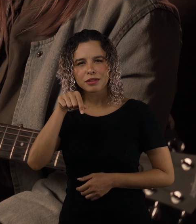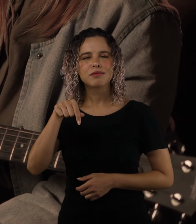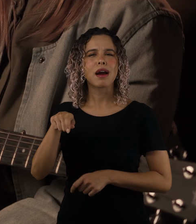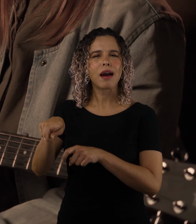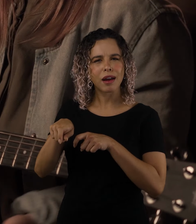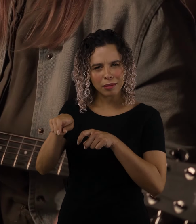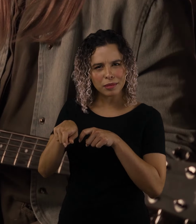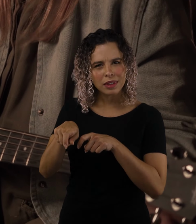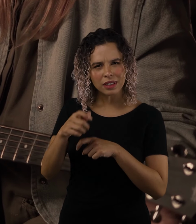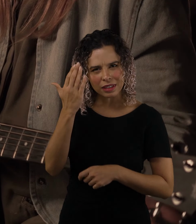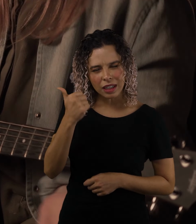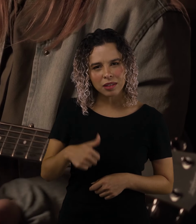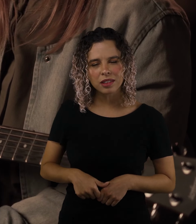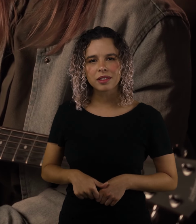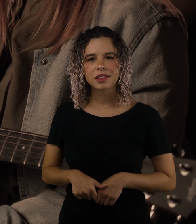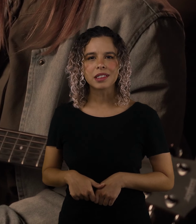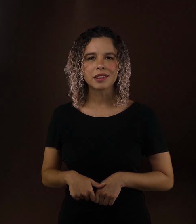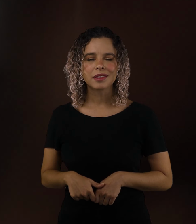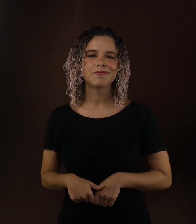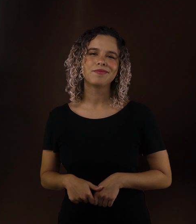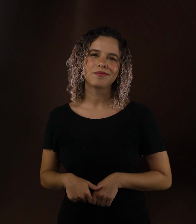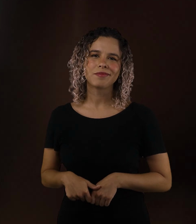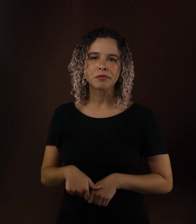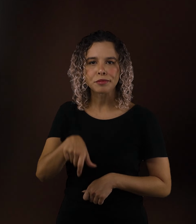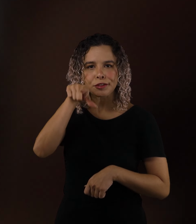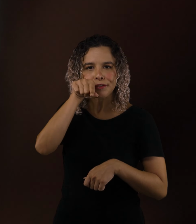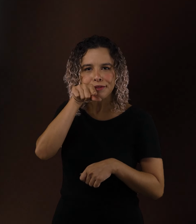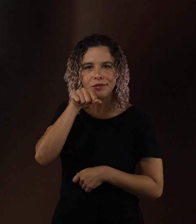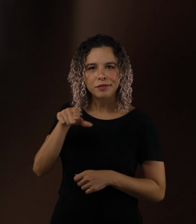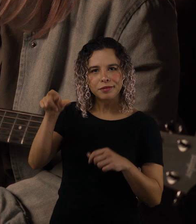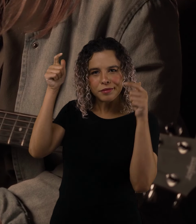Penso. Levanto os ombros. Não. Ele sorri. Pier.